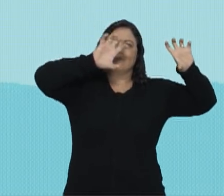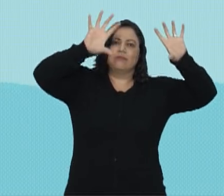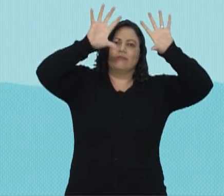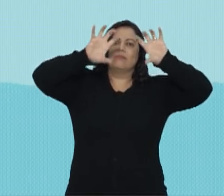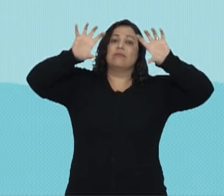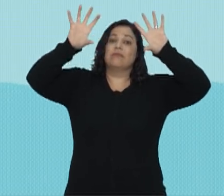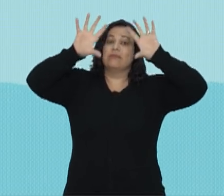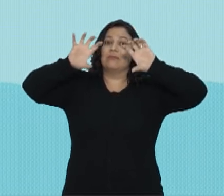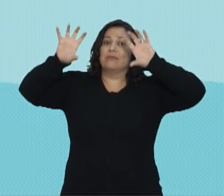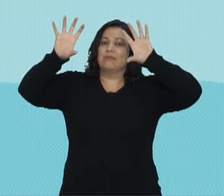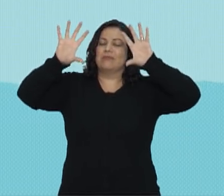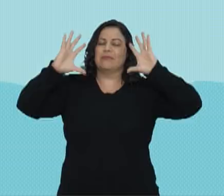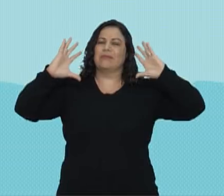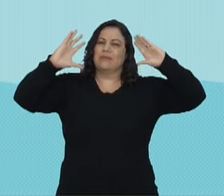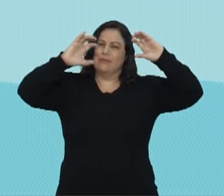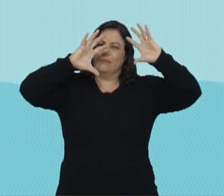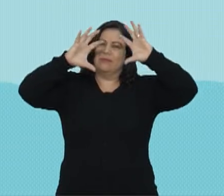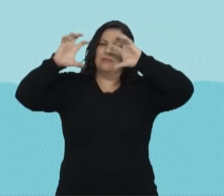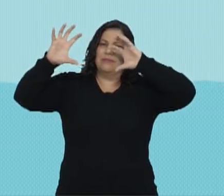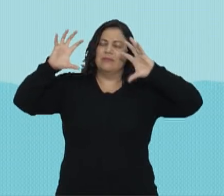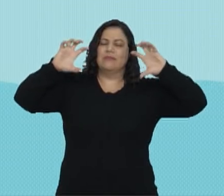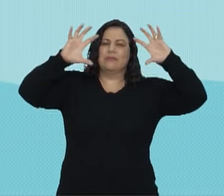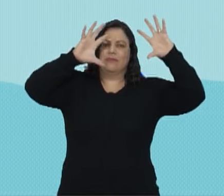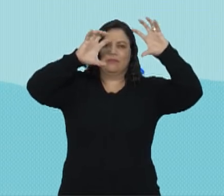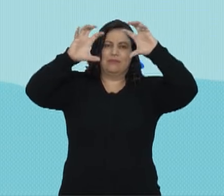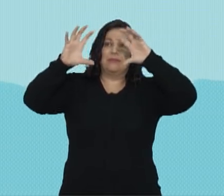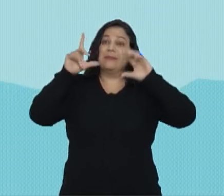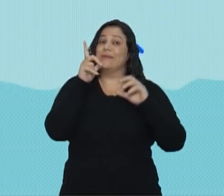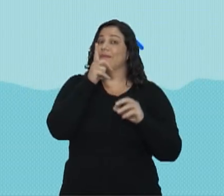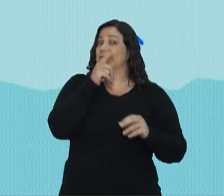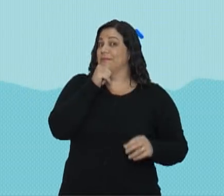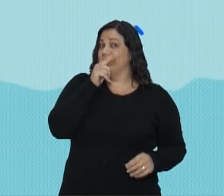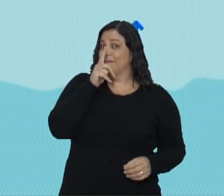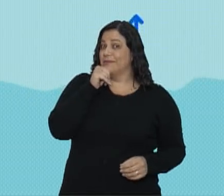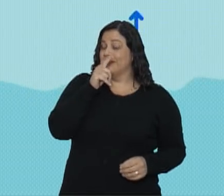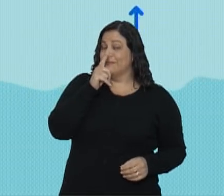vão condensando mais e tem uma quantidade de água